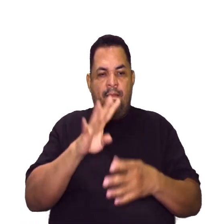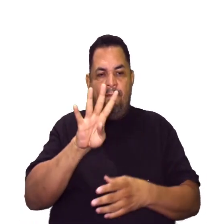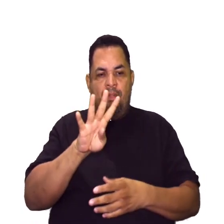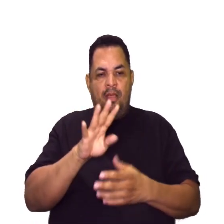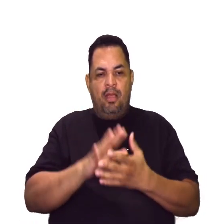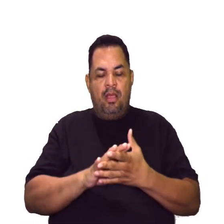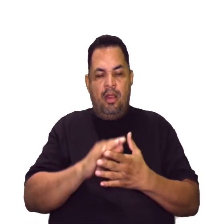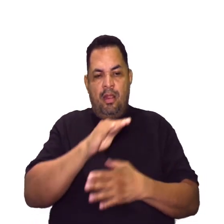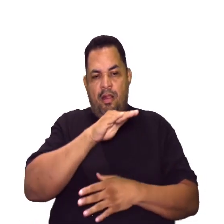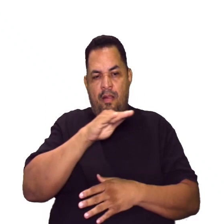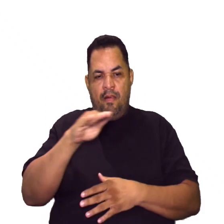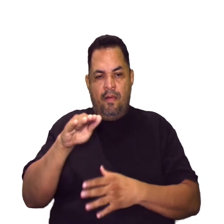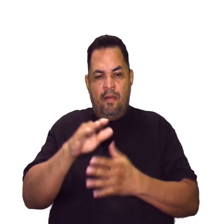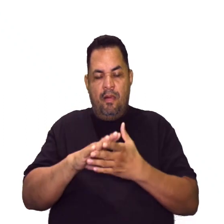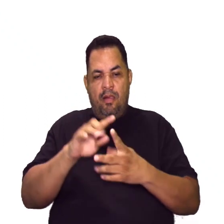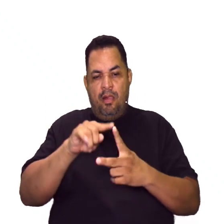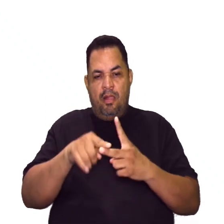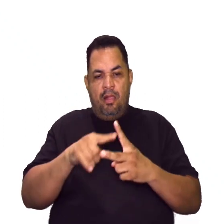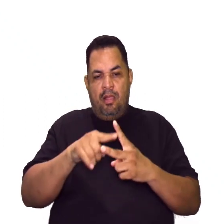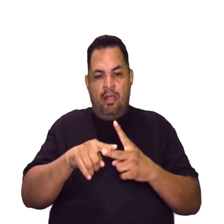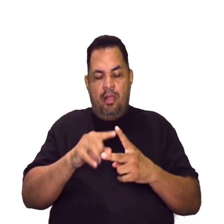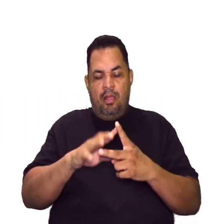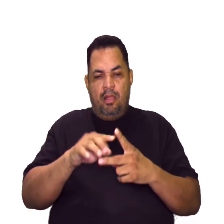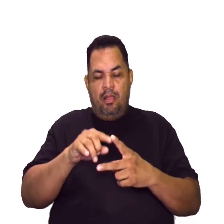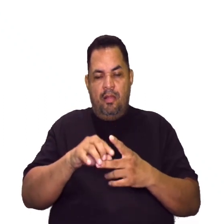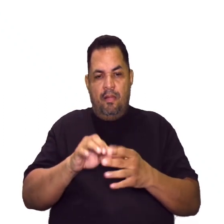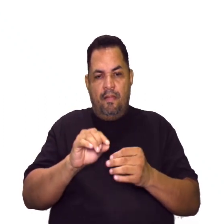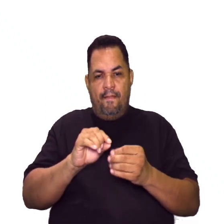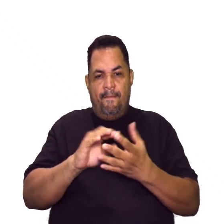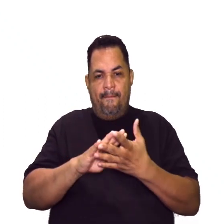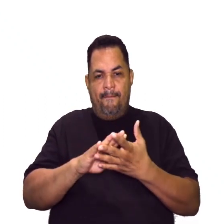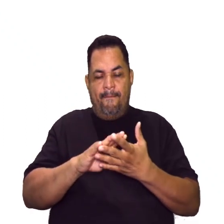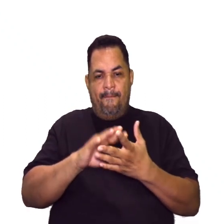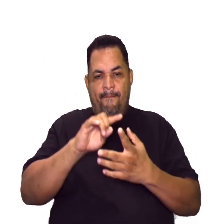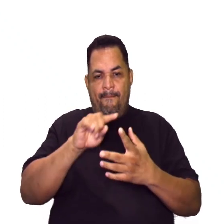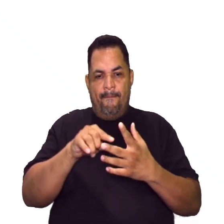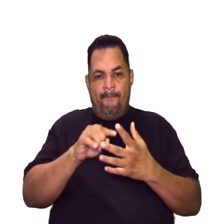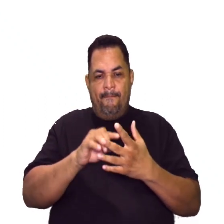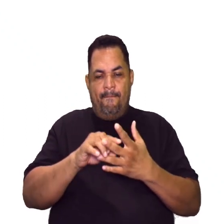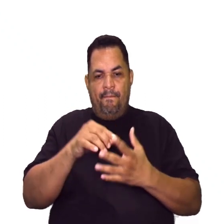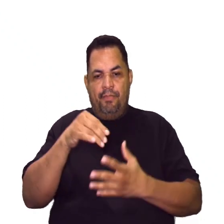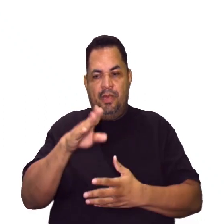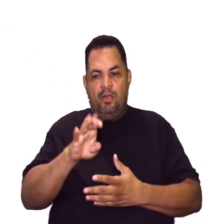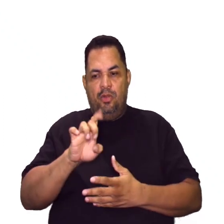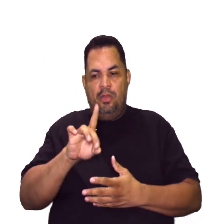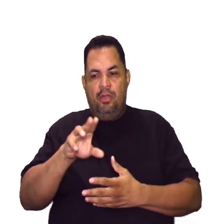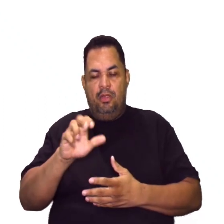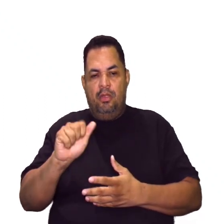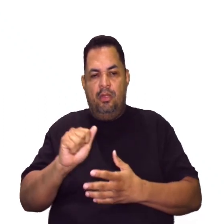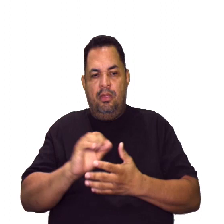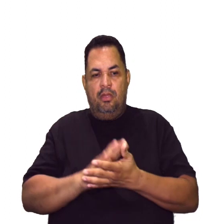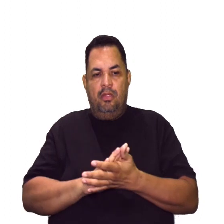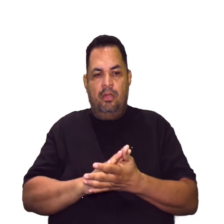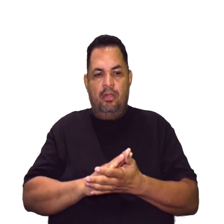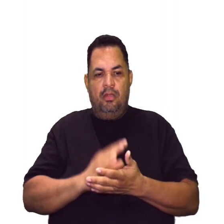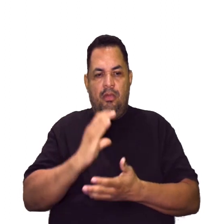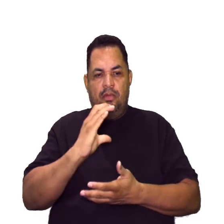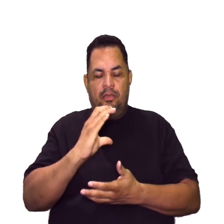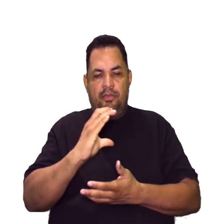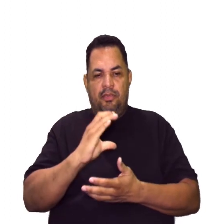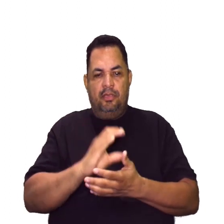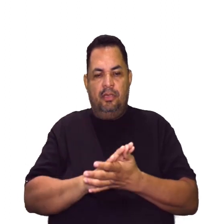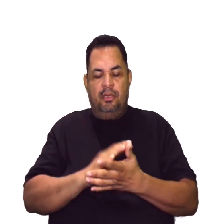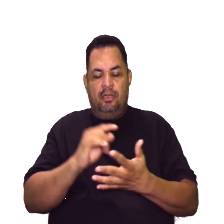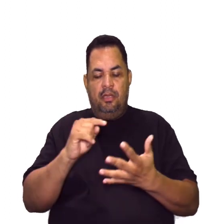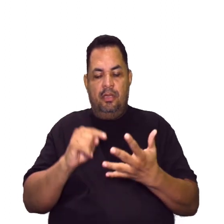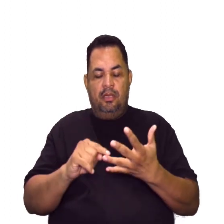B, linear, angular, trigonal e tetraédrica. C, angular, trigonal,